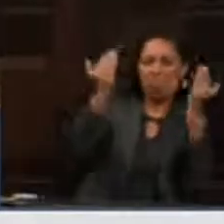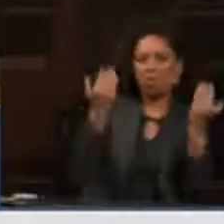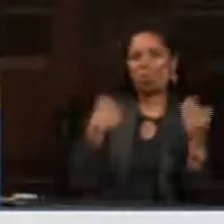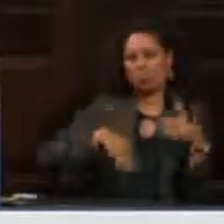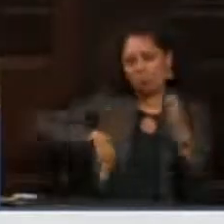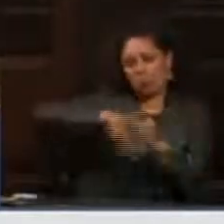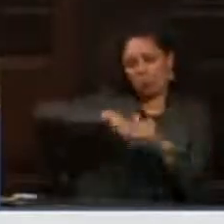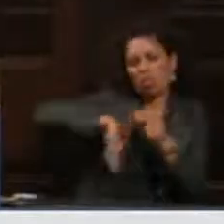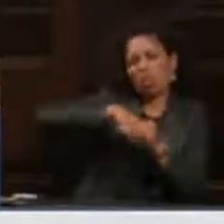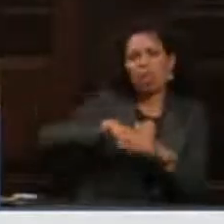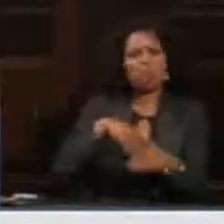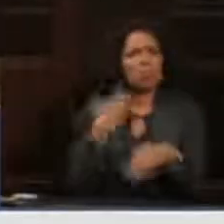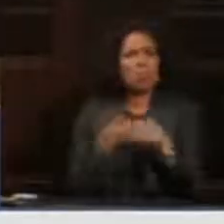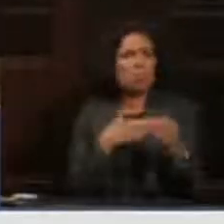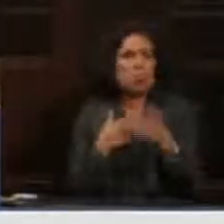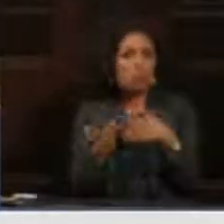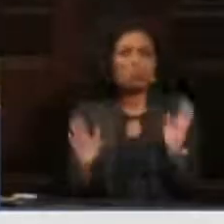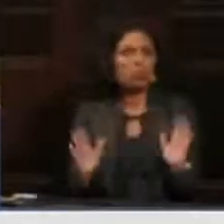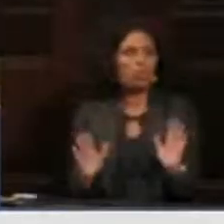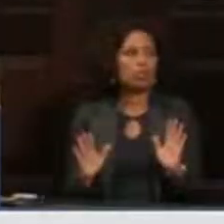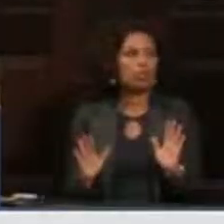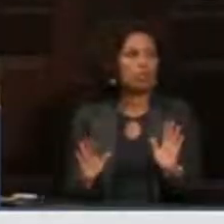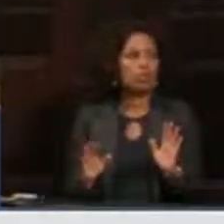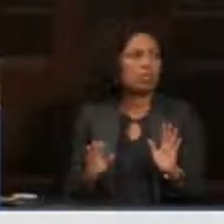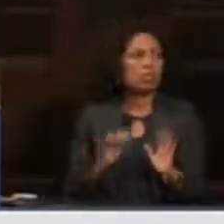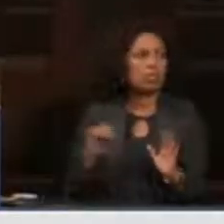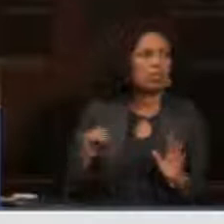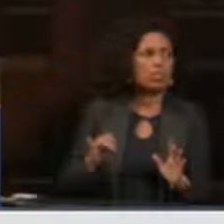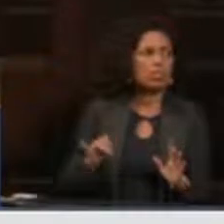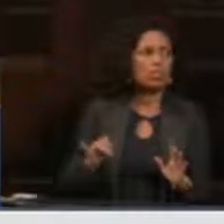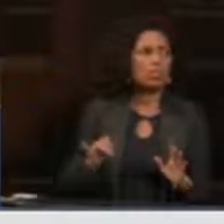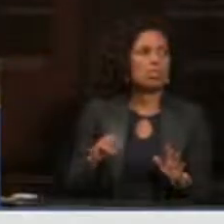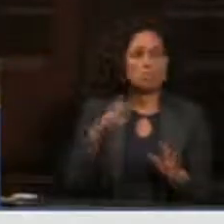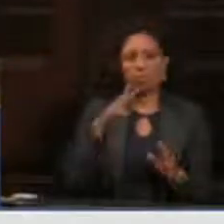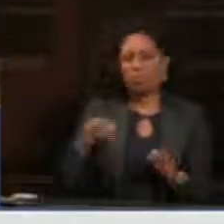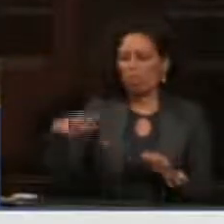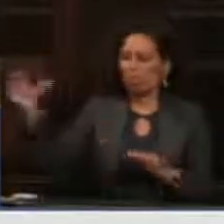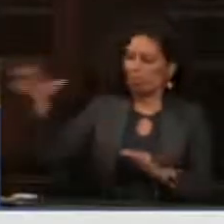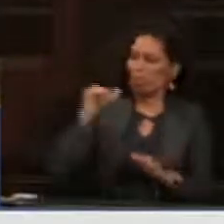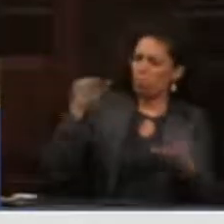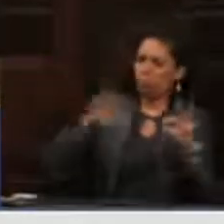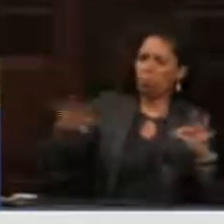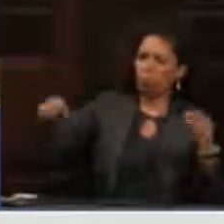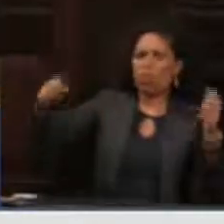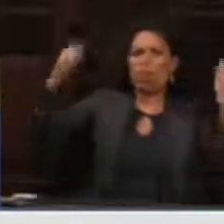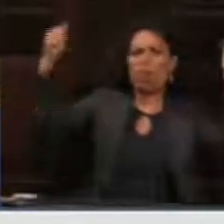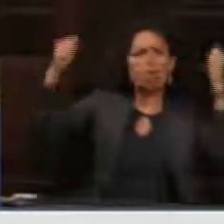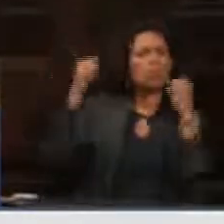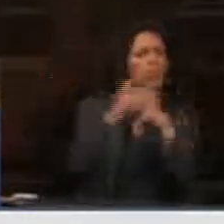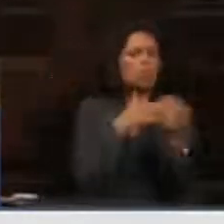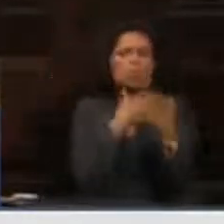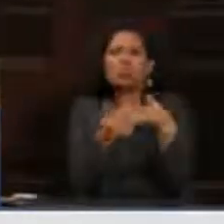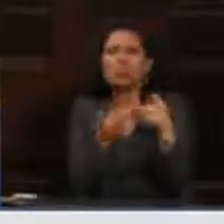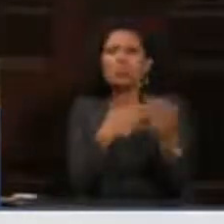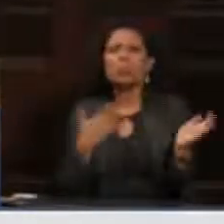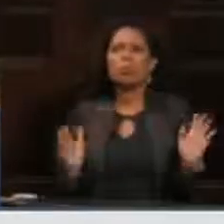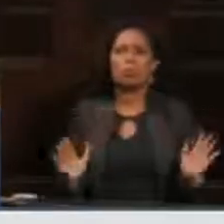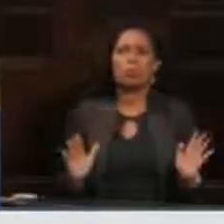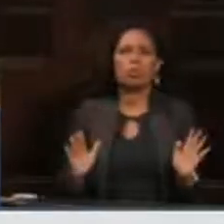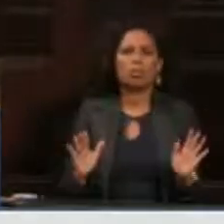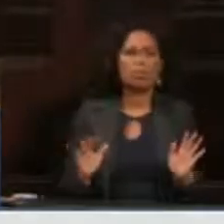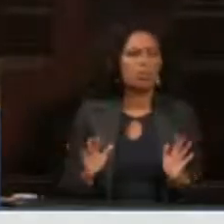obviamente que vai atrair a multidão, que vai atrair os torcedores, que tenham a sua oportunidade